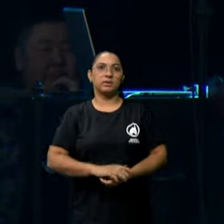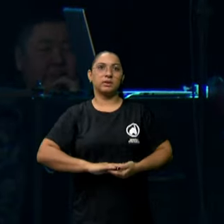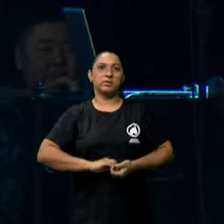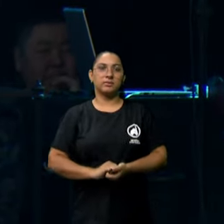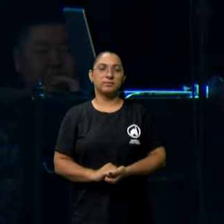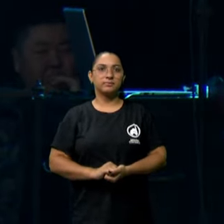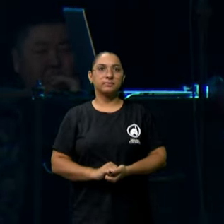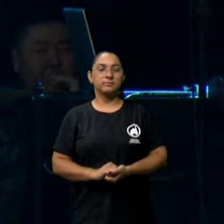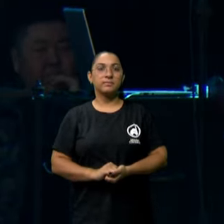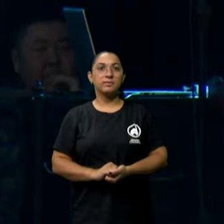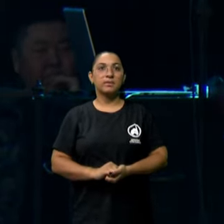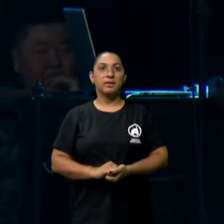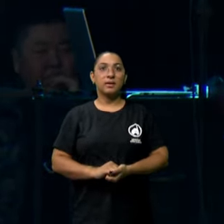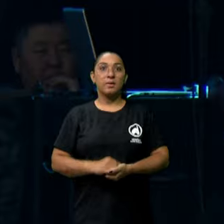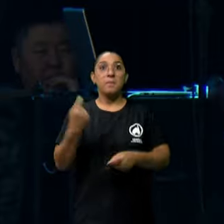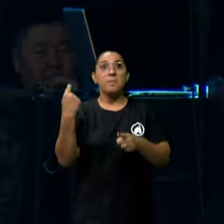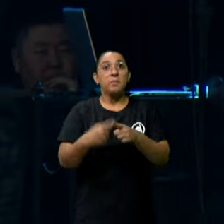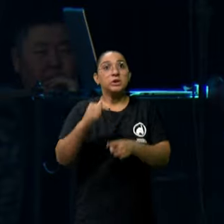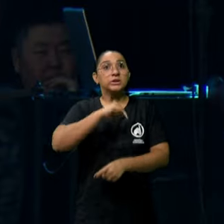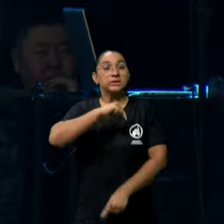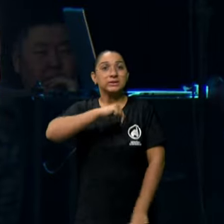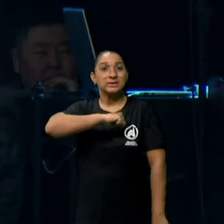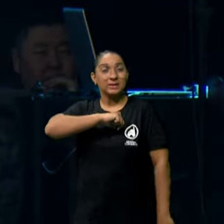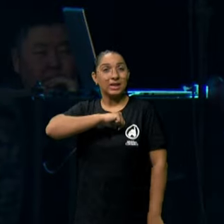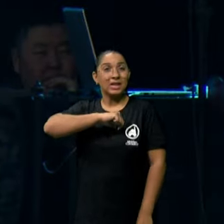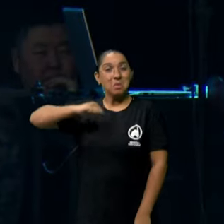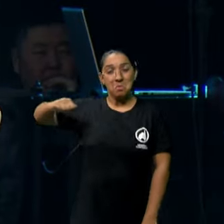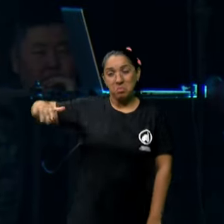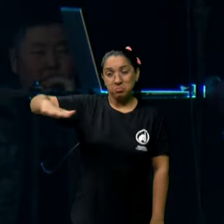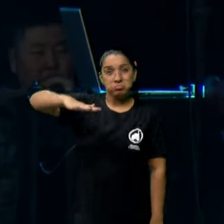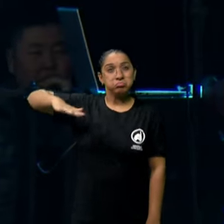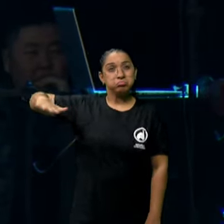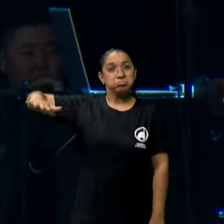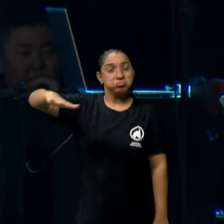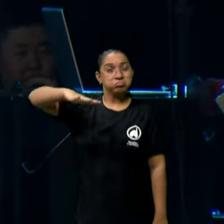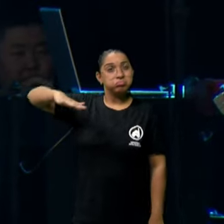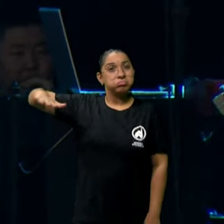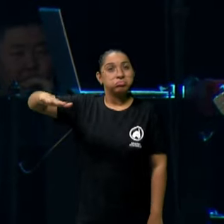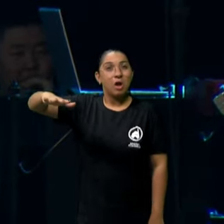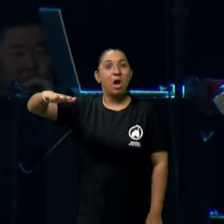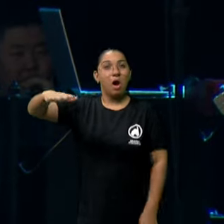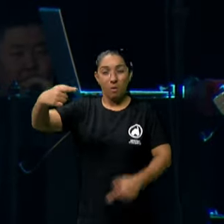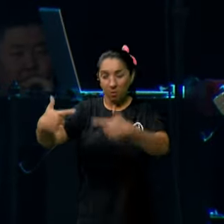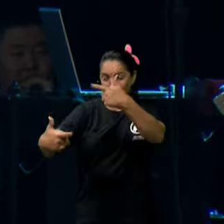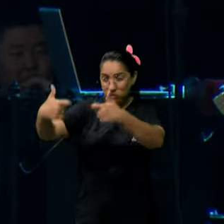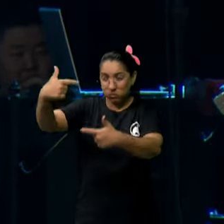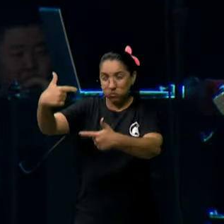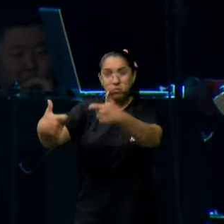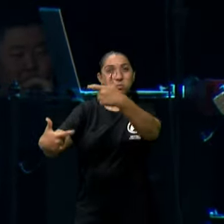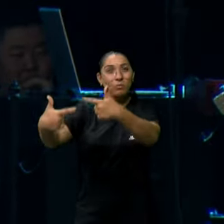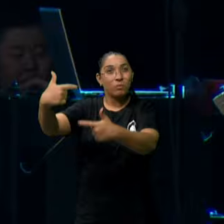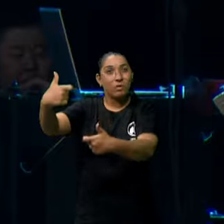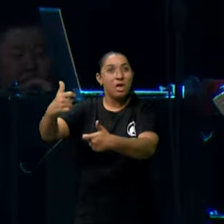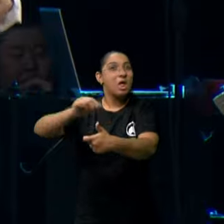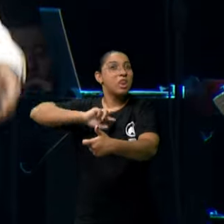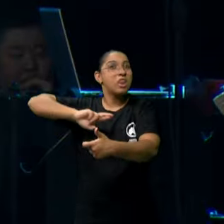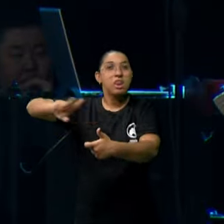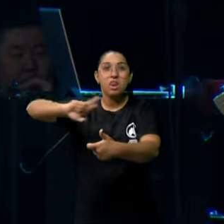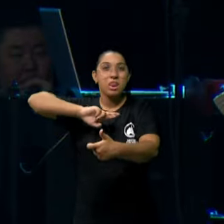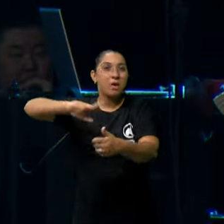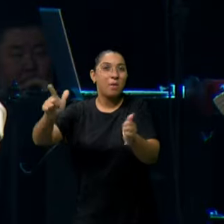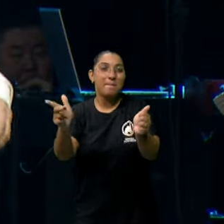O que é isso é uma guerra jurídica de legalidades não estava falando de Pedro